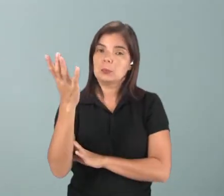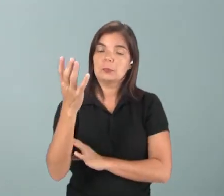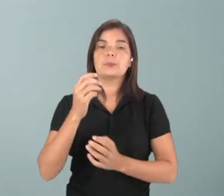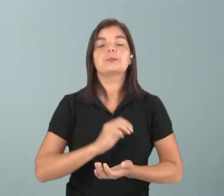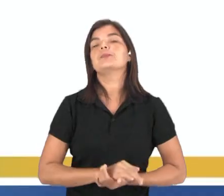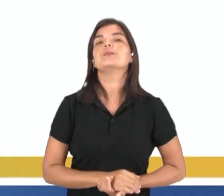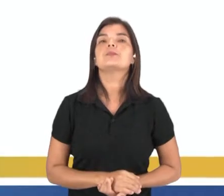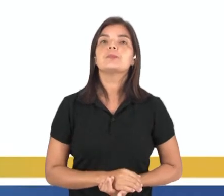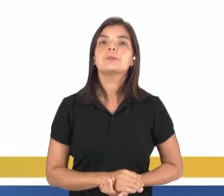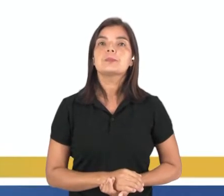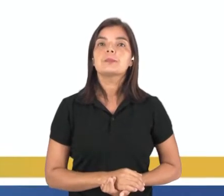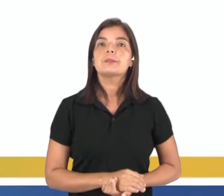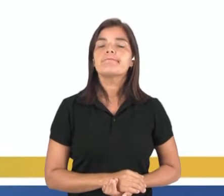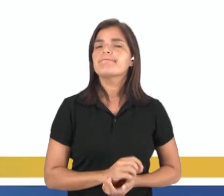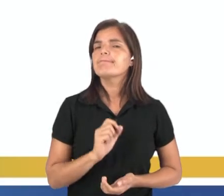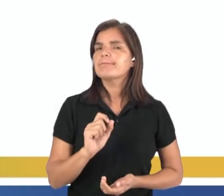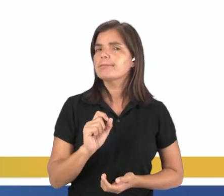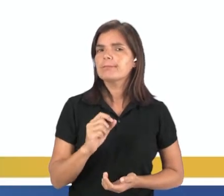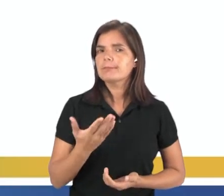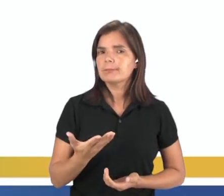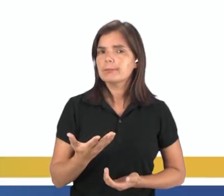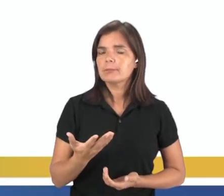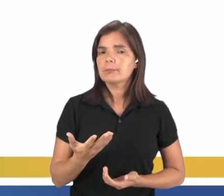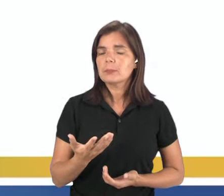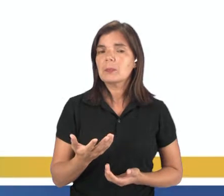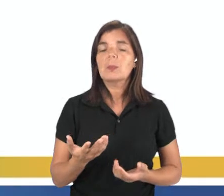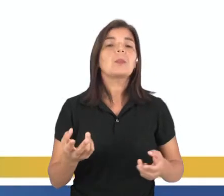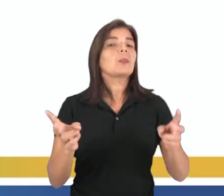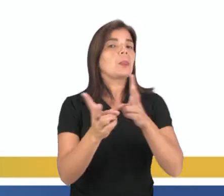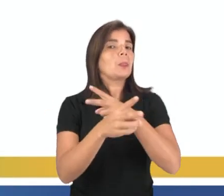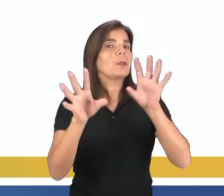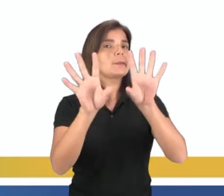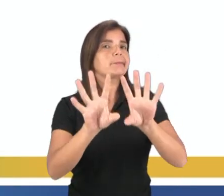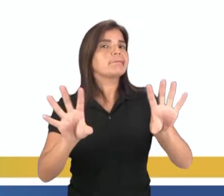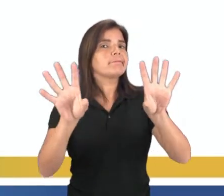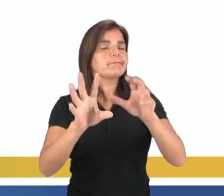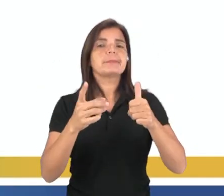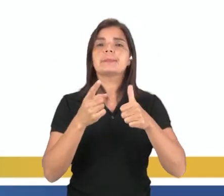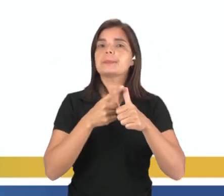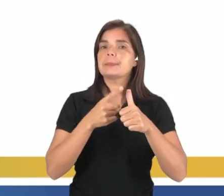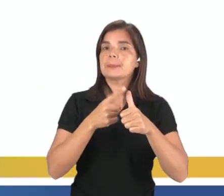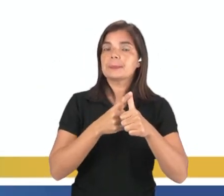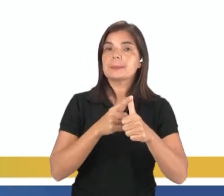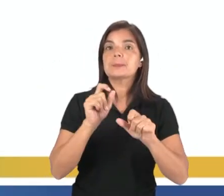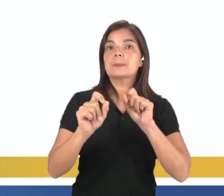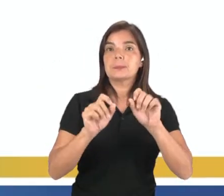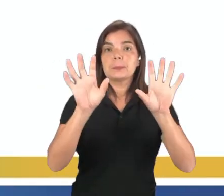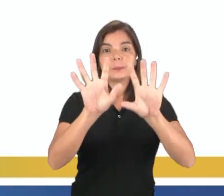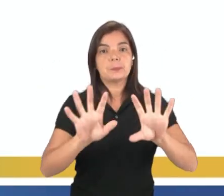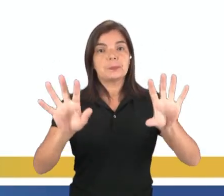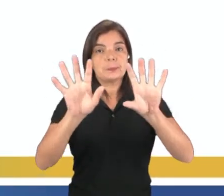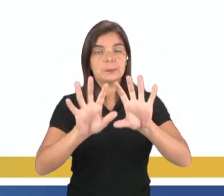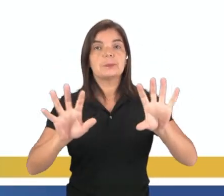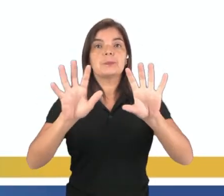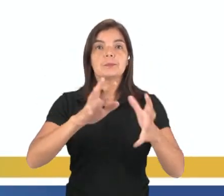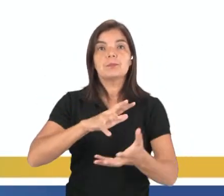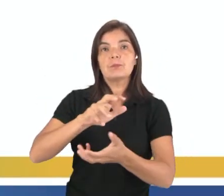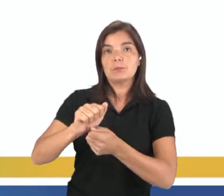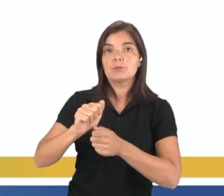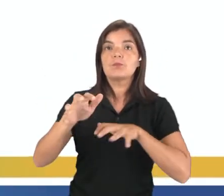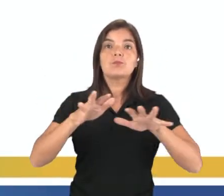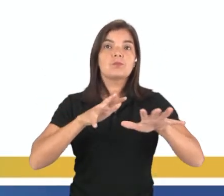lá. O que é essa circulação de massas de ar, primeiramente, né? Entende-se por circulação atmosférica